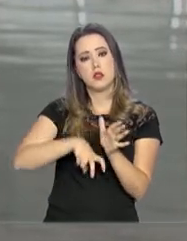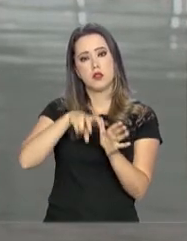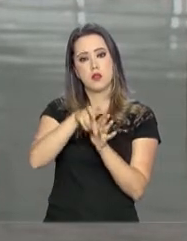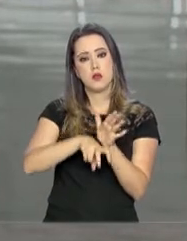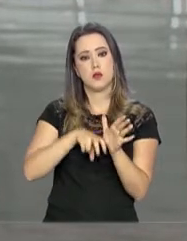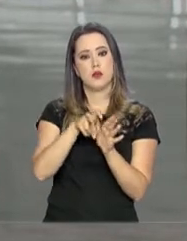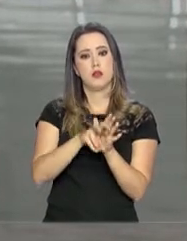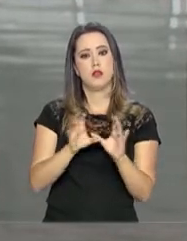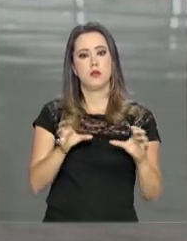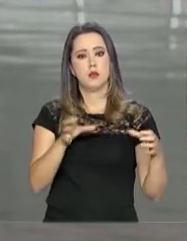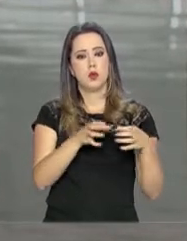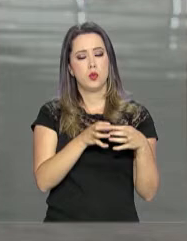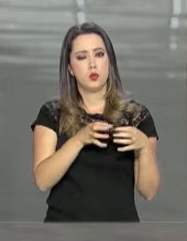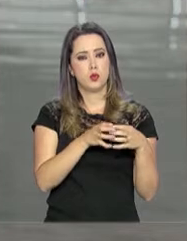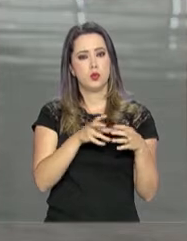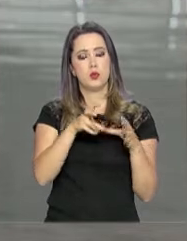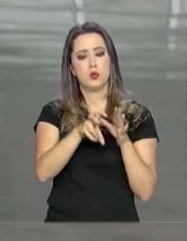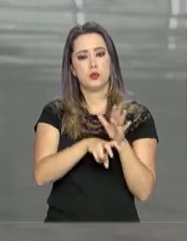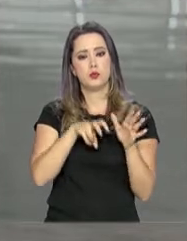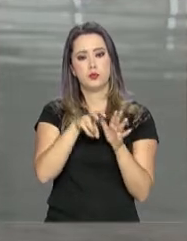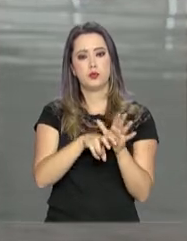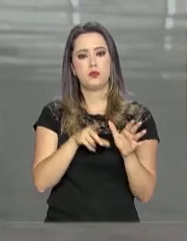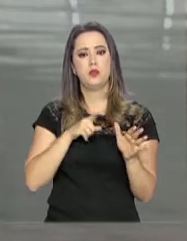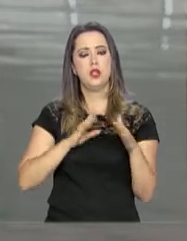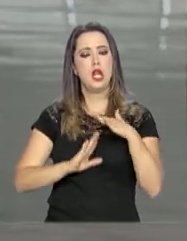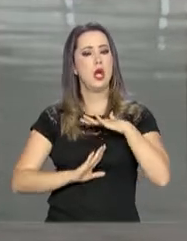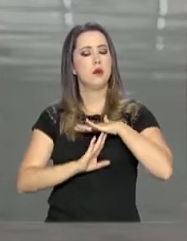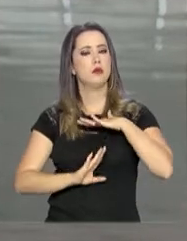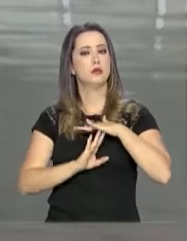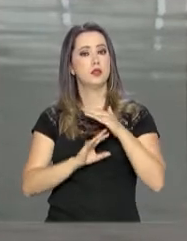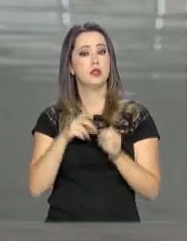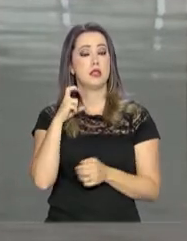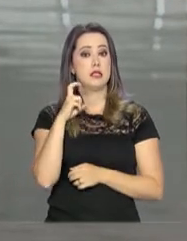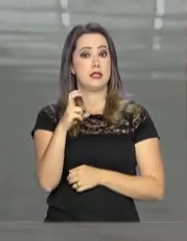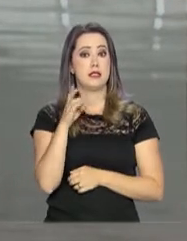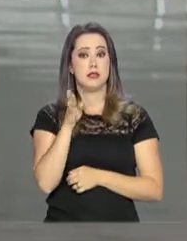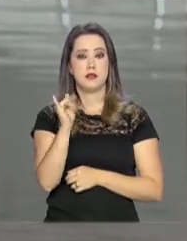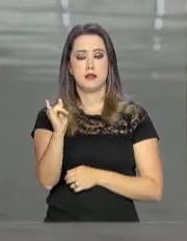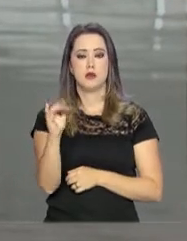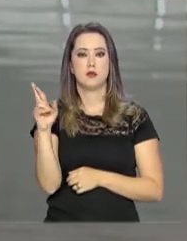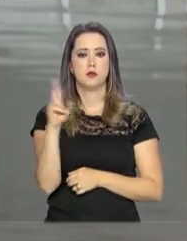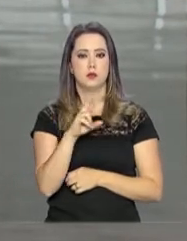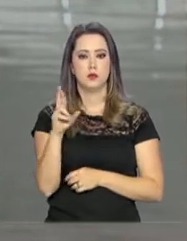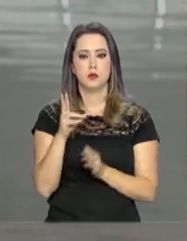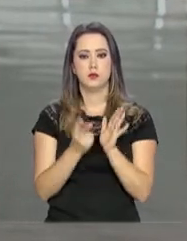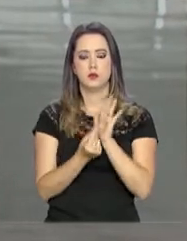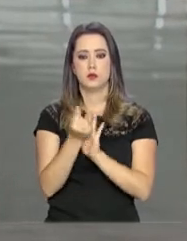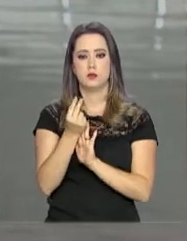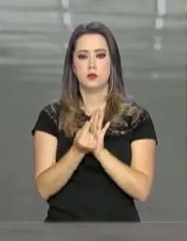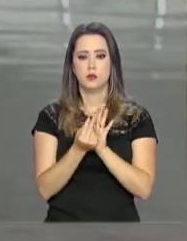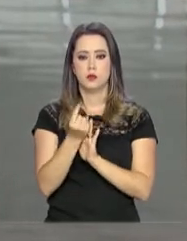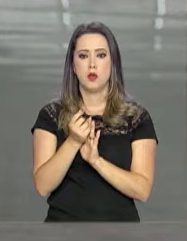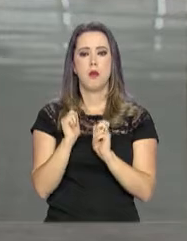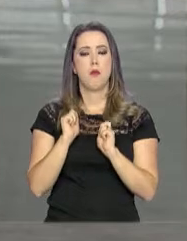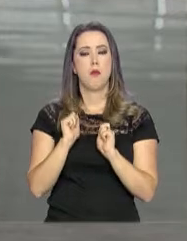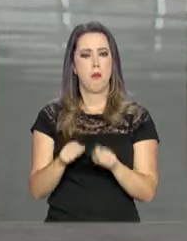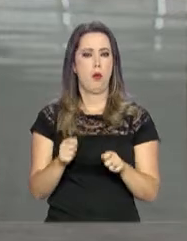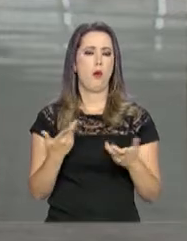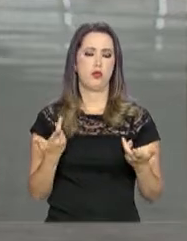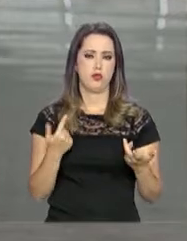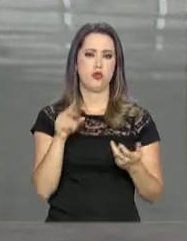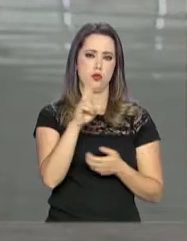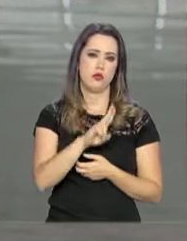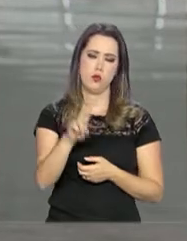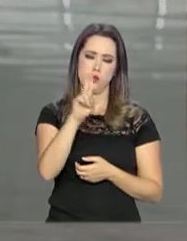e também de cooperativas rurais. Tem um limite global aí de 5 bilhões de reais no orçamento, quantia que poderá